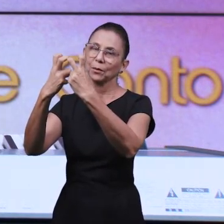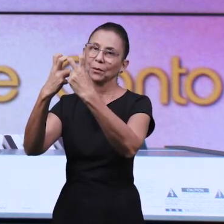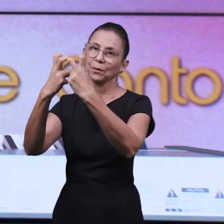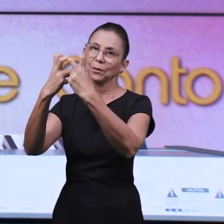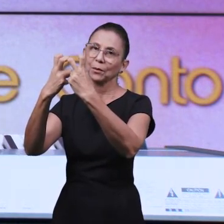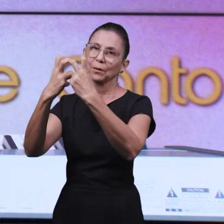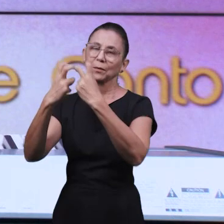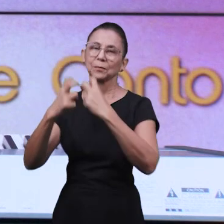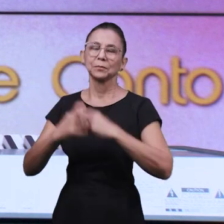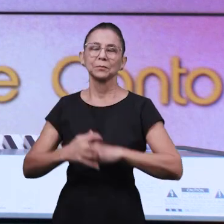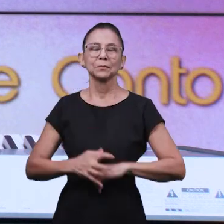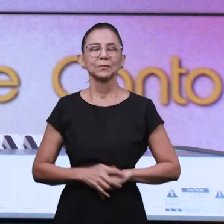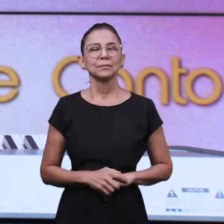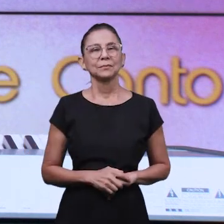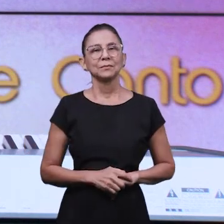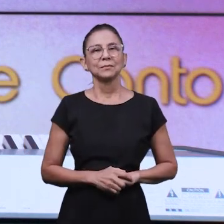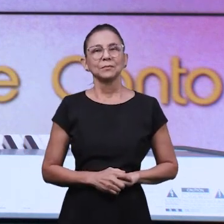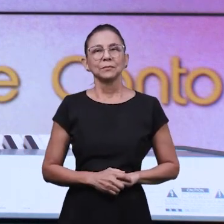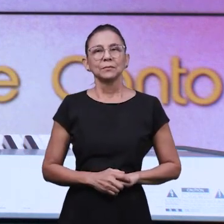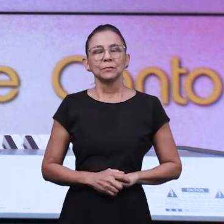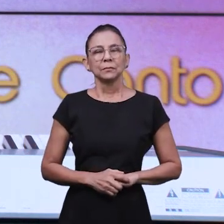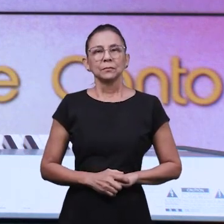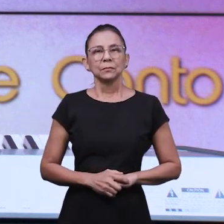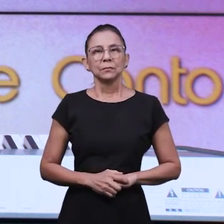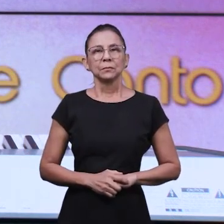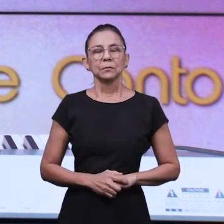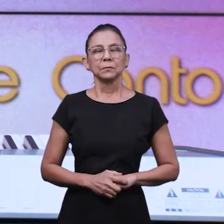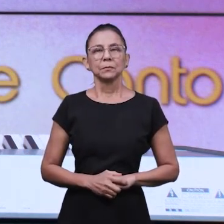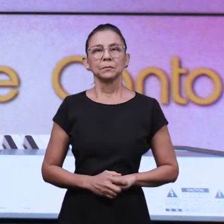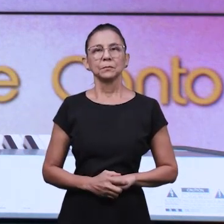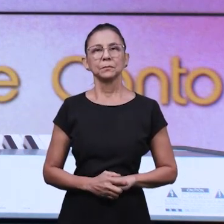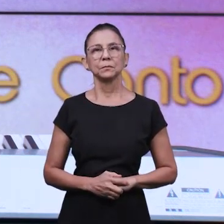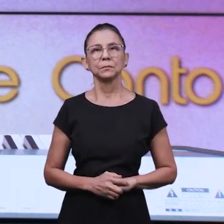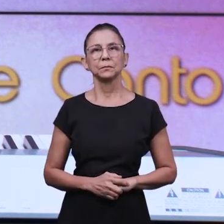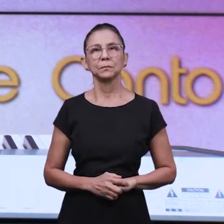clamor, os homens.